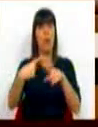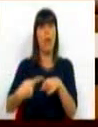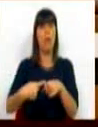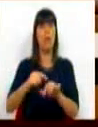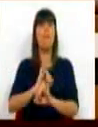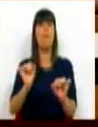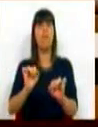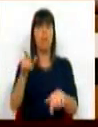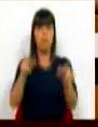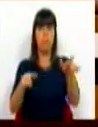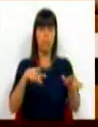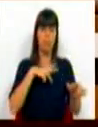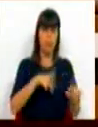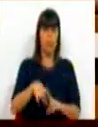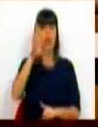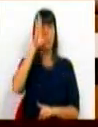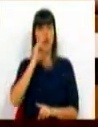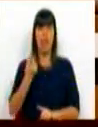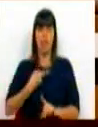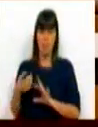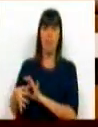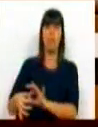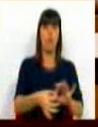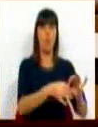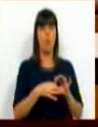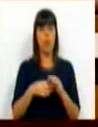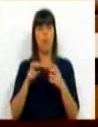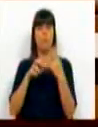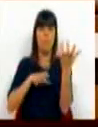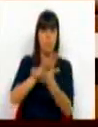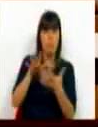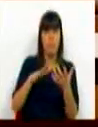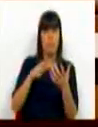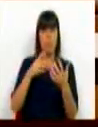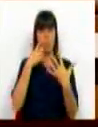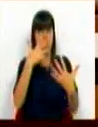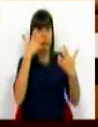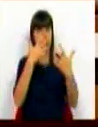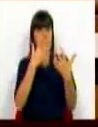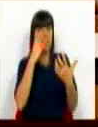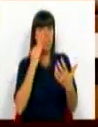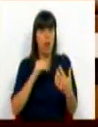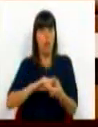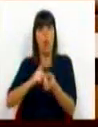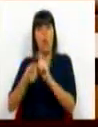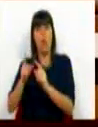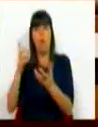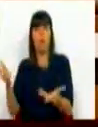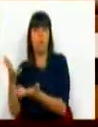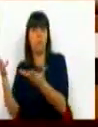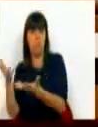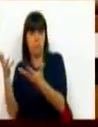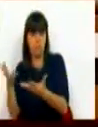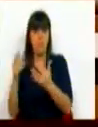dos portugueses e do Estado que nos deve unir, nas polémicas mais aparatosas como nas mais substanciais.